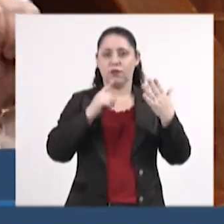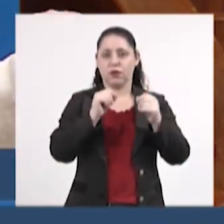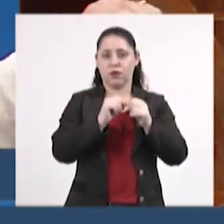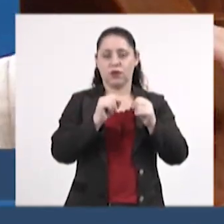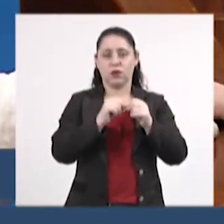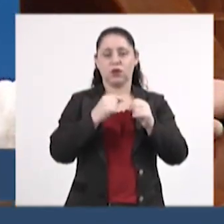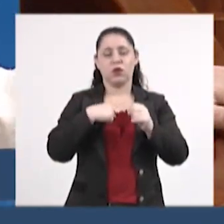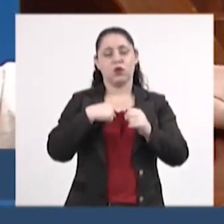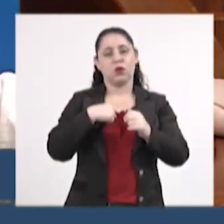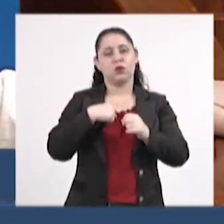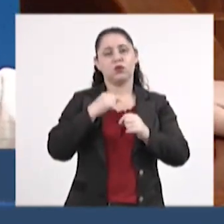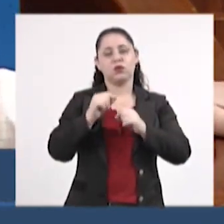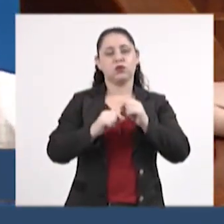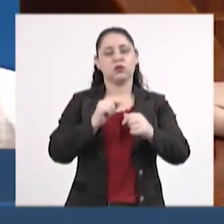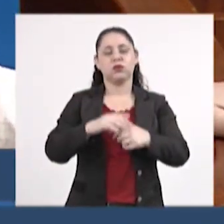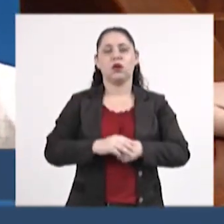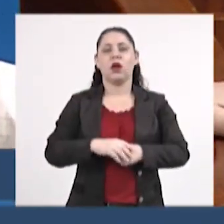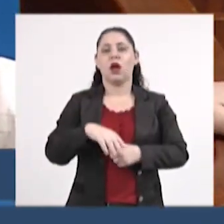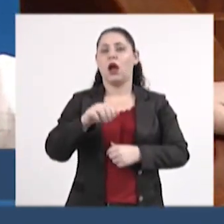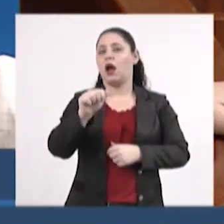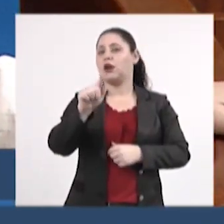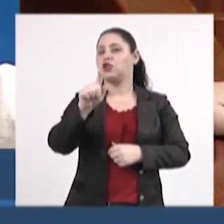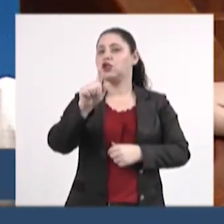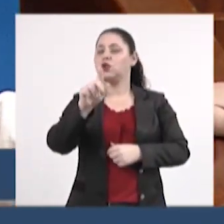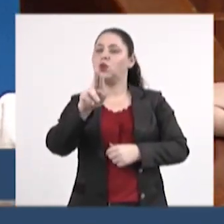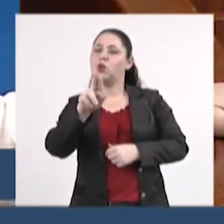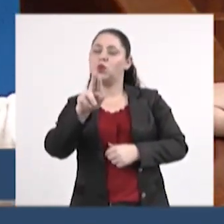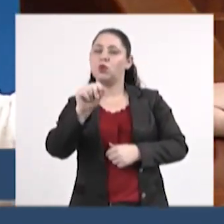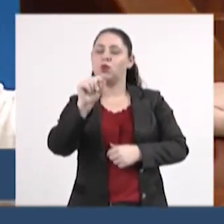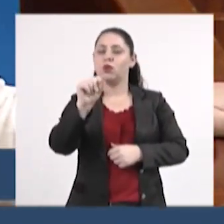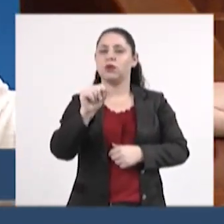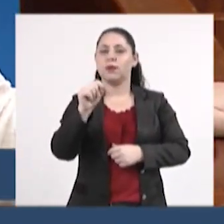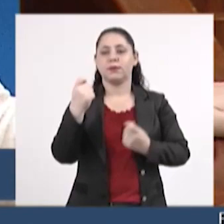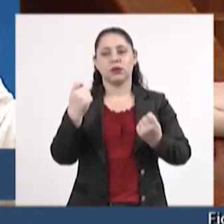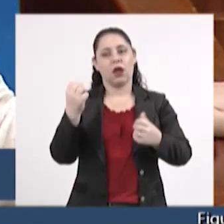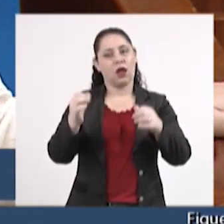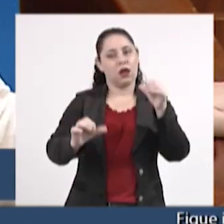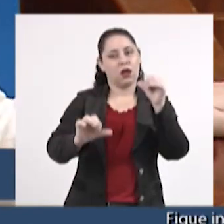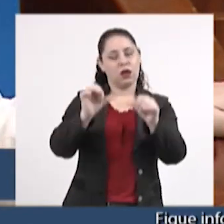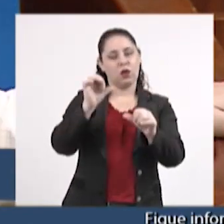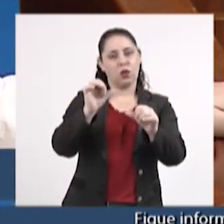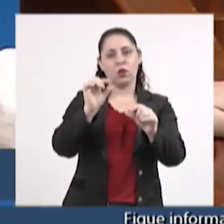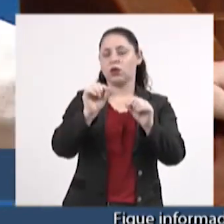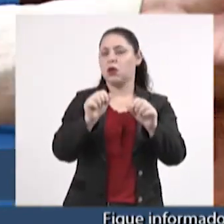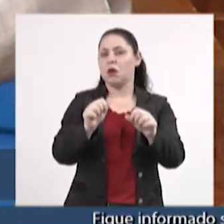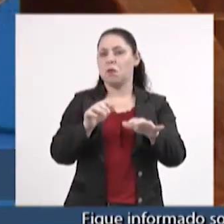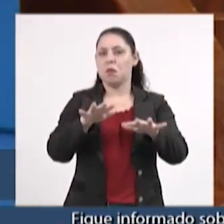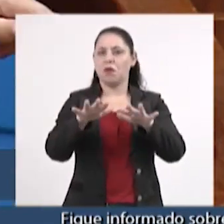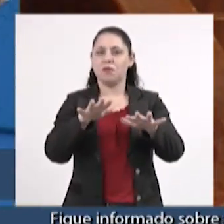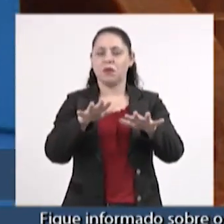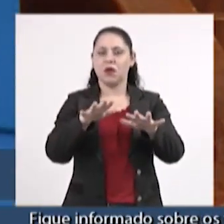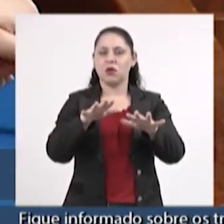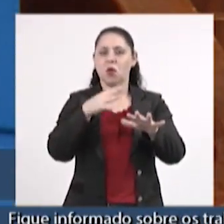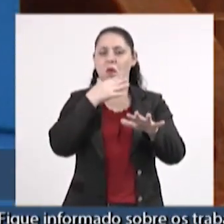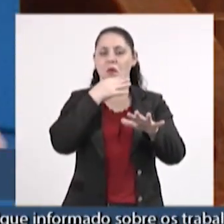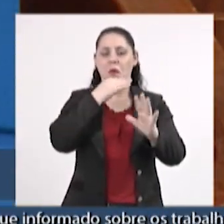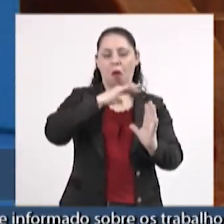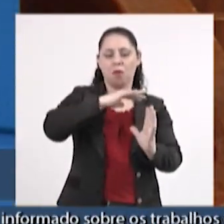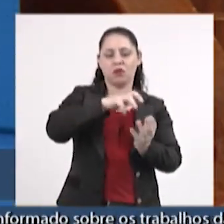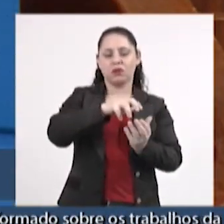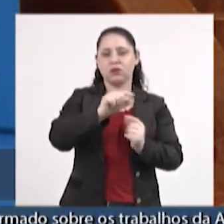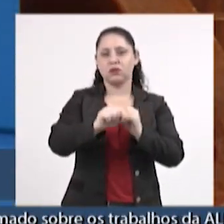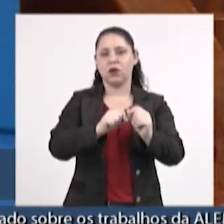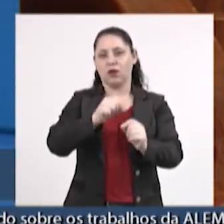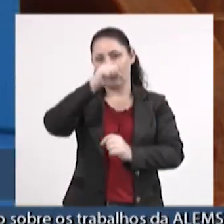com a AGU, porque é necessário que a gente faça uma análise do que é o movimento machosfera, do que é a violência